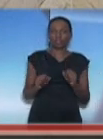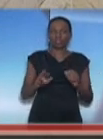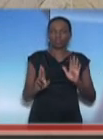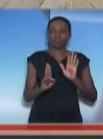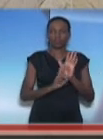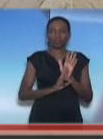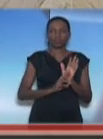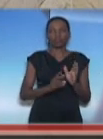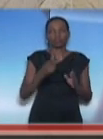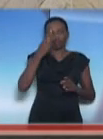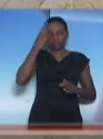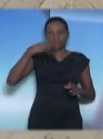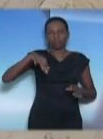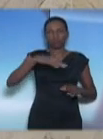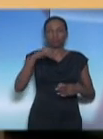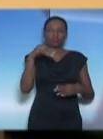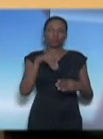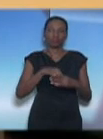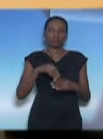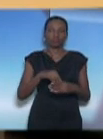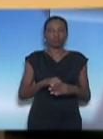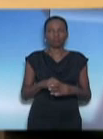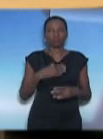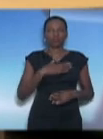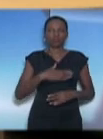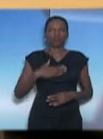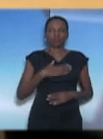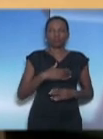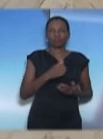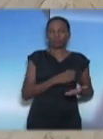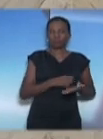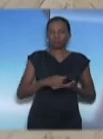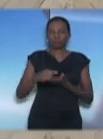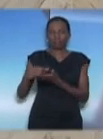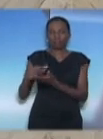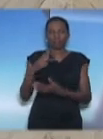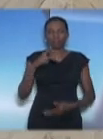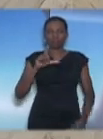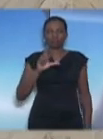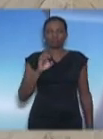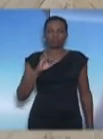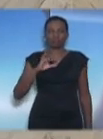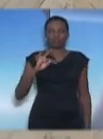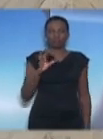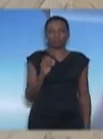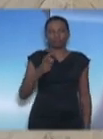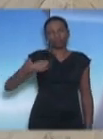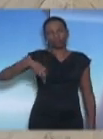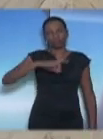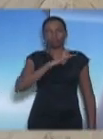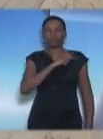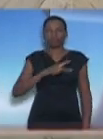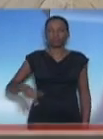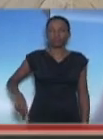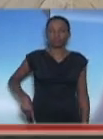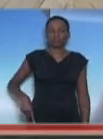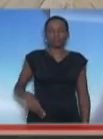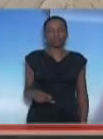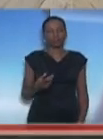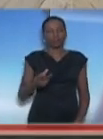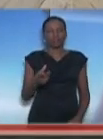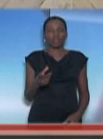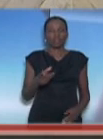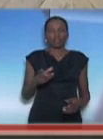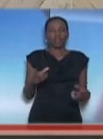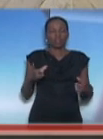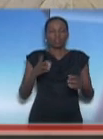senhora presidente, eu gostaria que fosse levado esse pleito ao nosso presidente, no sentido de haver um maior controle nos